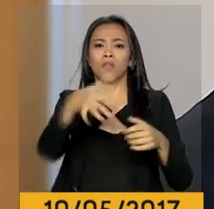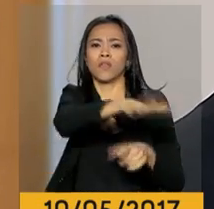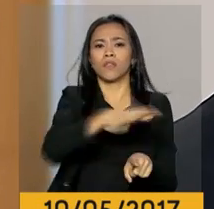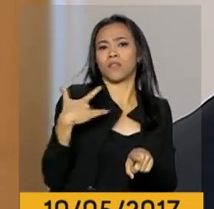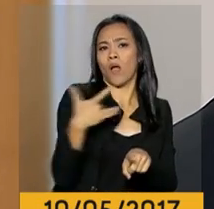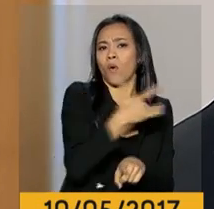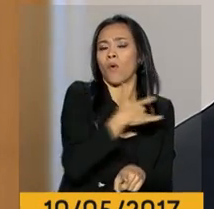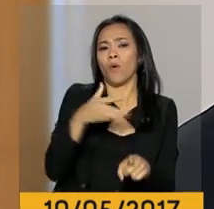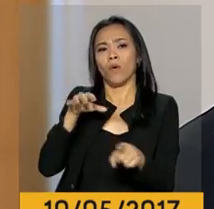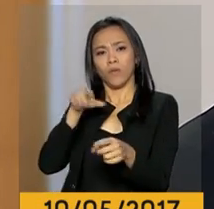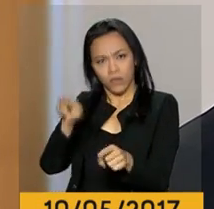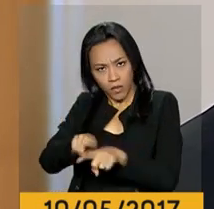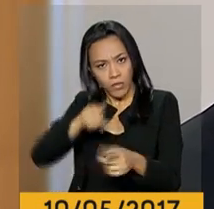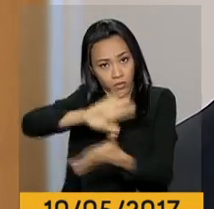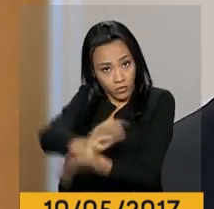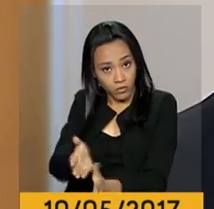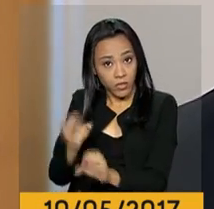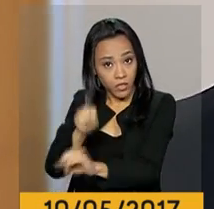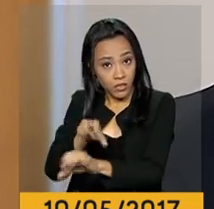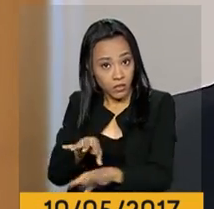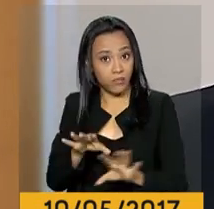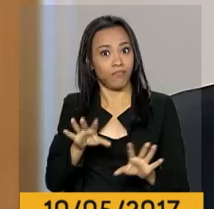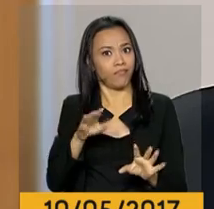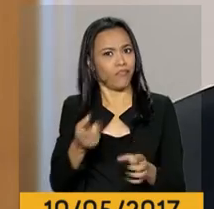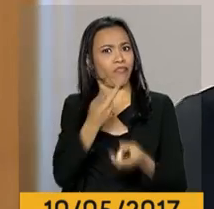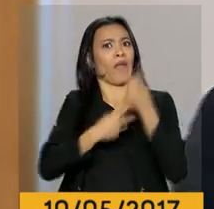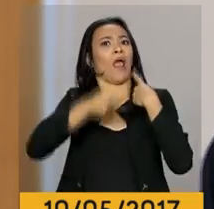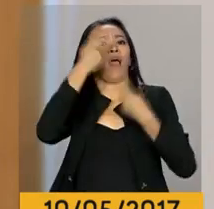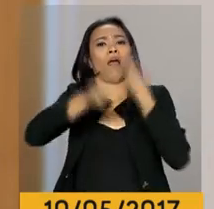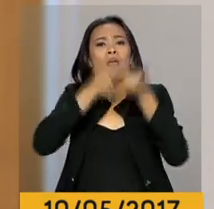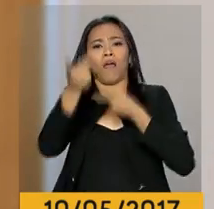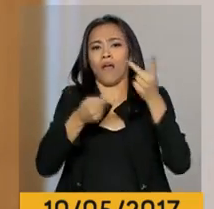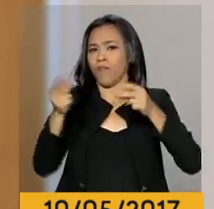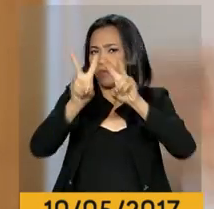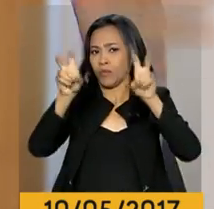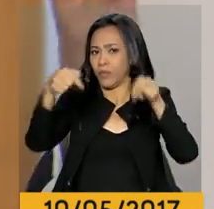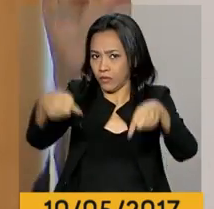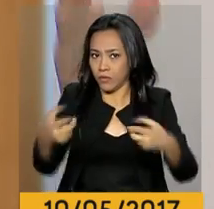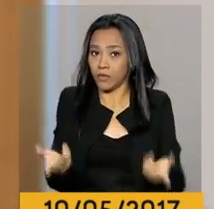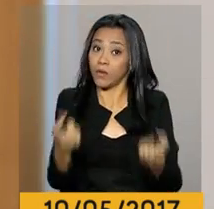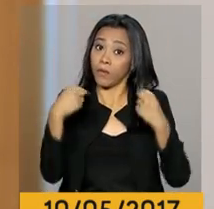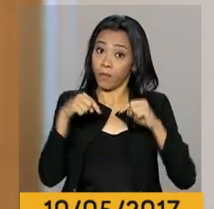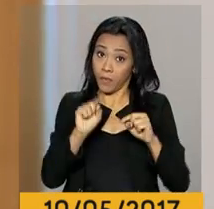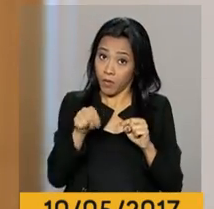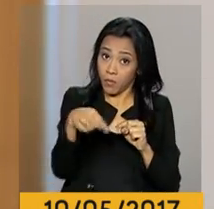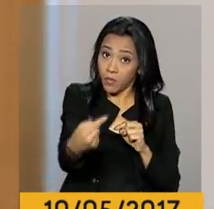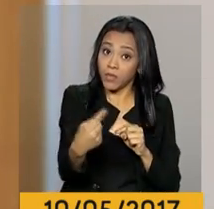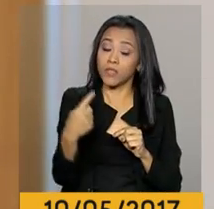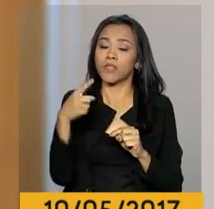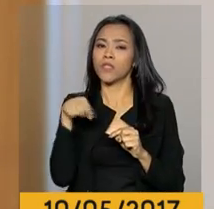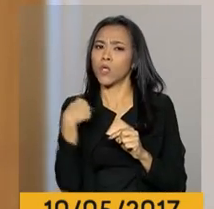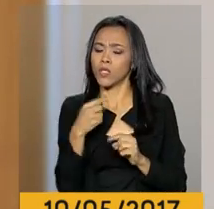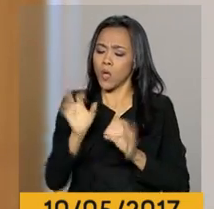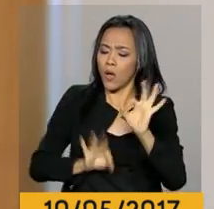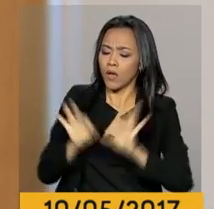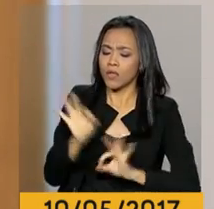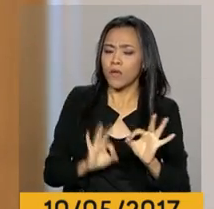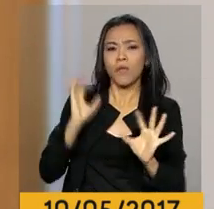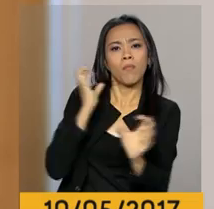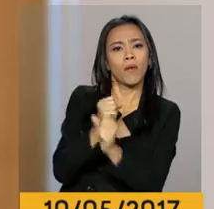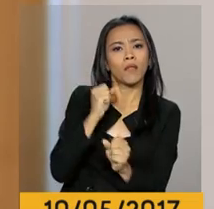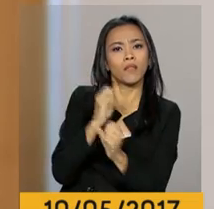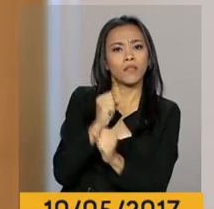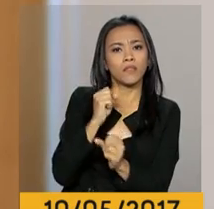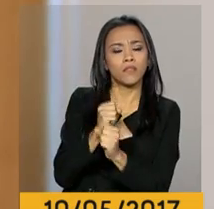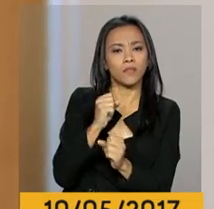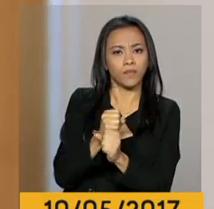promulgada assim que promulgada aprovada a PEC do teto dos gastos nós planejamos o orçamento deste ano n